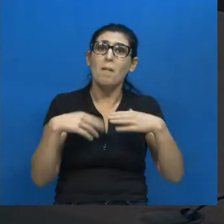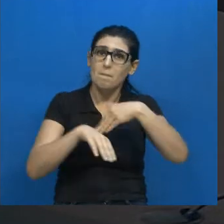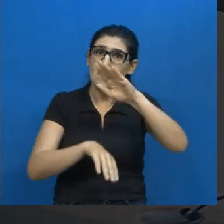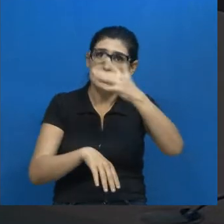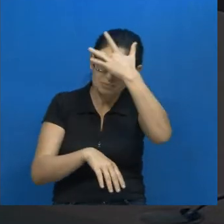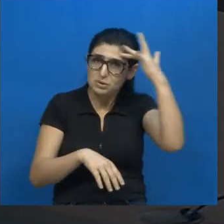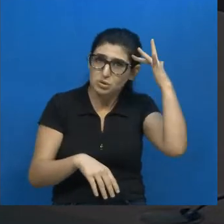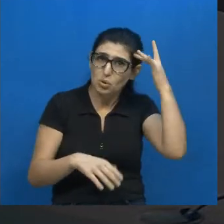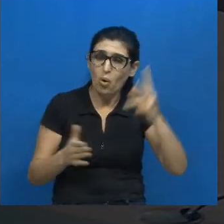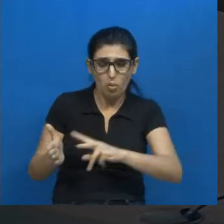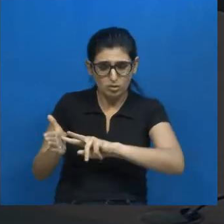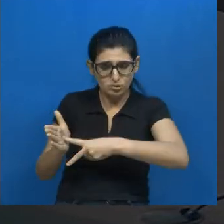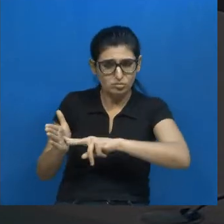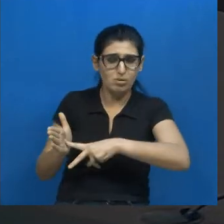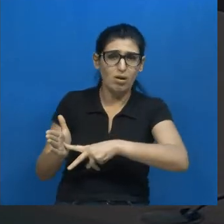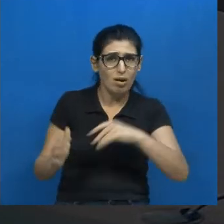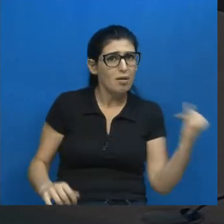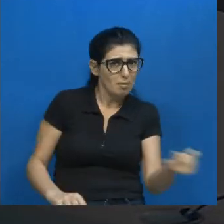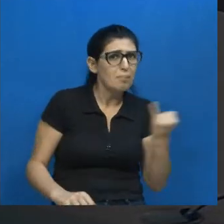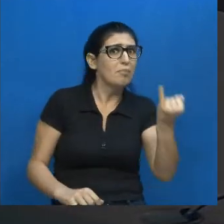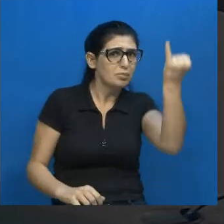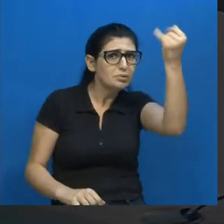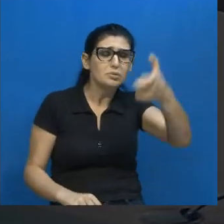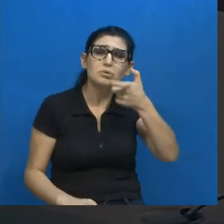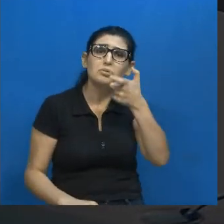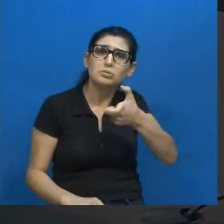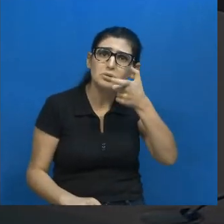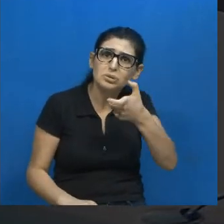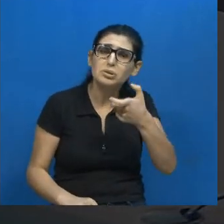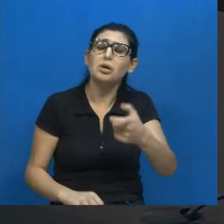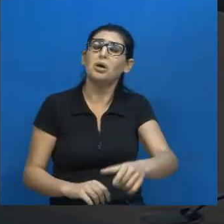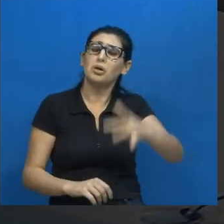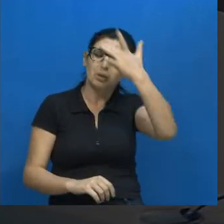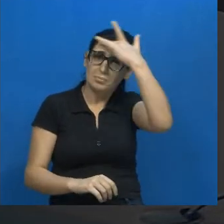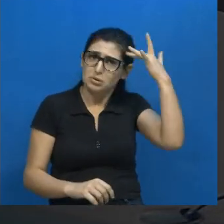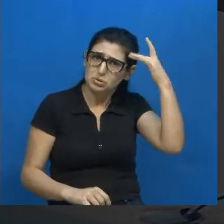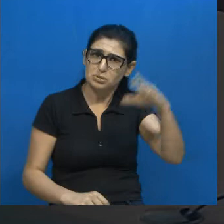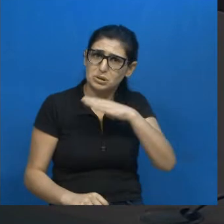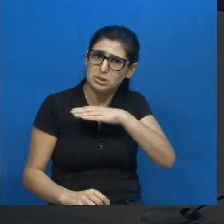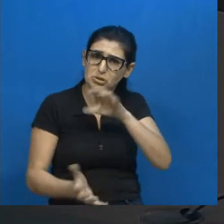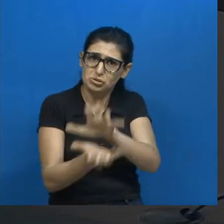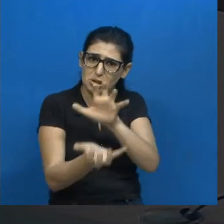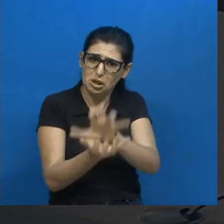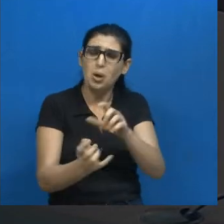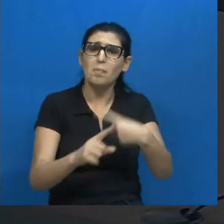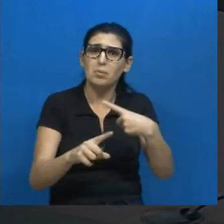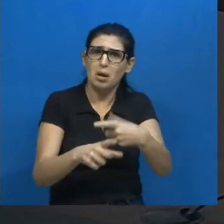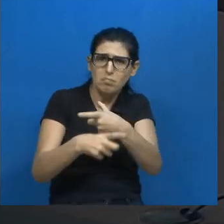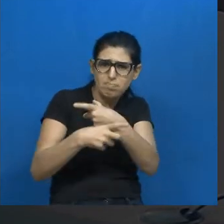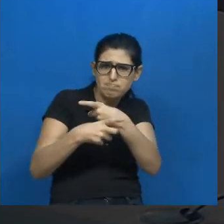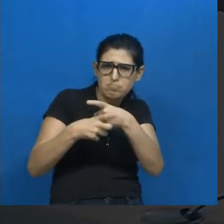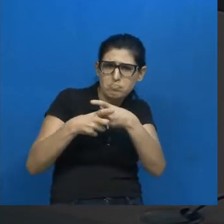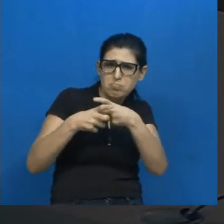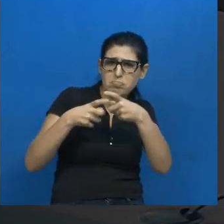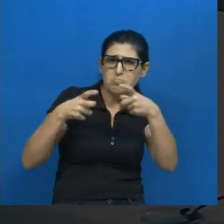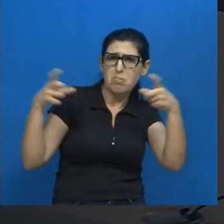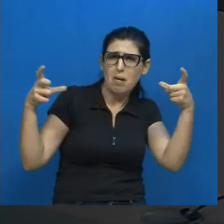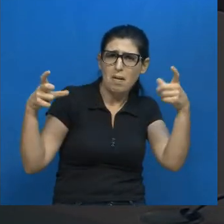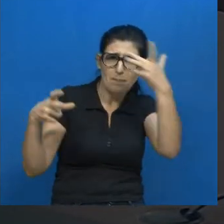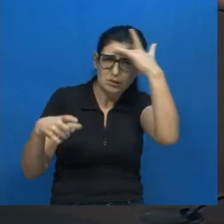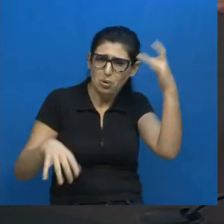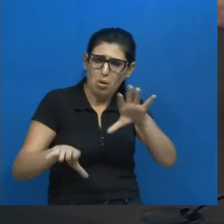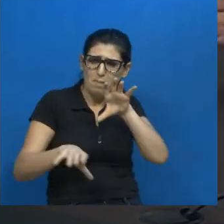isso é muito interessante para a população da cidade de Jacareí, porque a maior parte da população é prejudicada